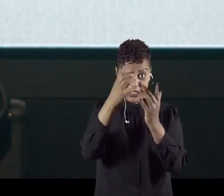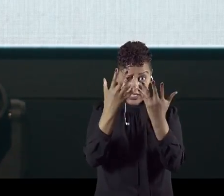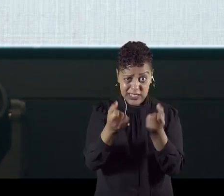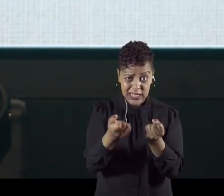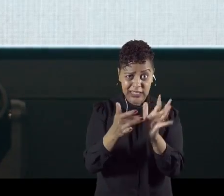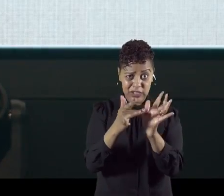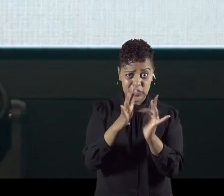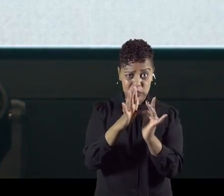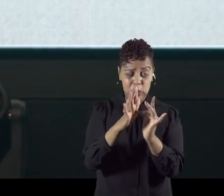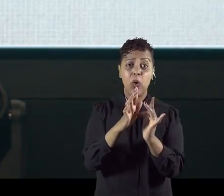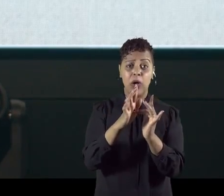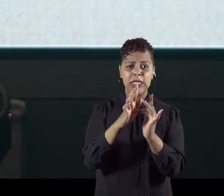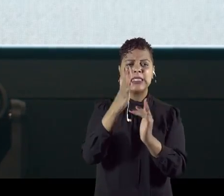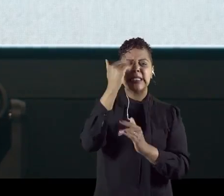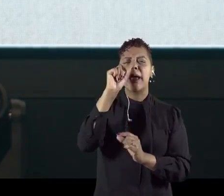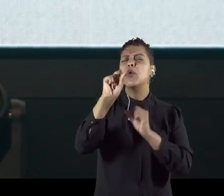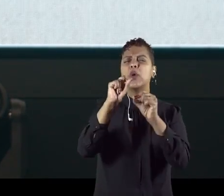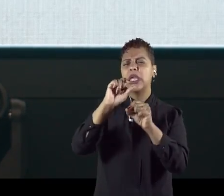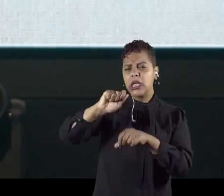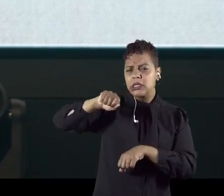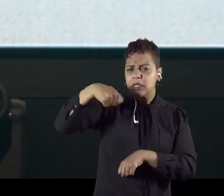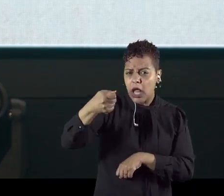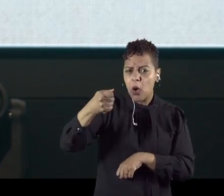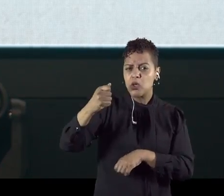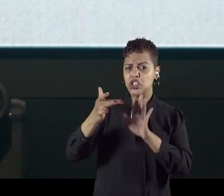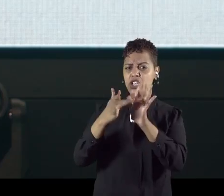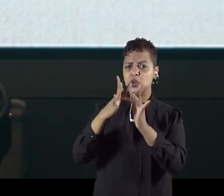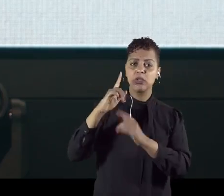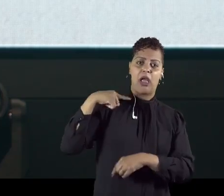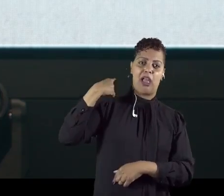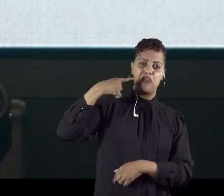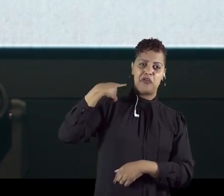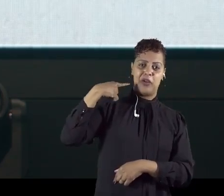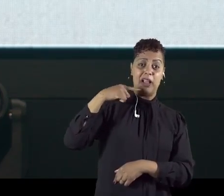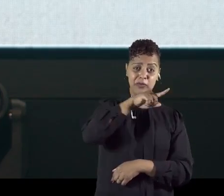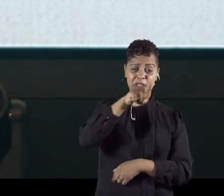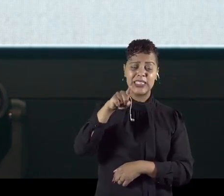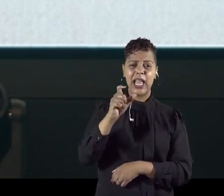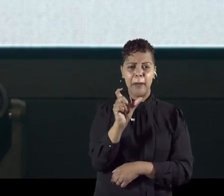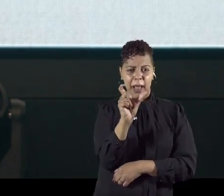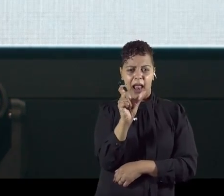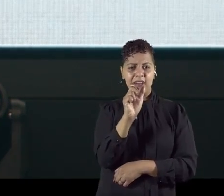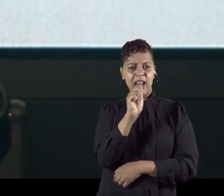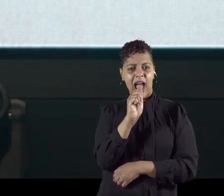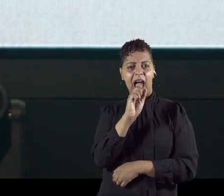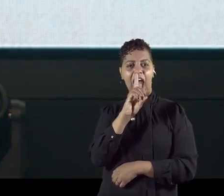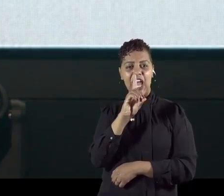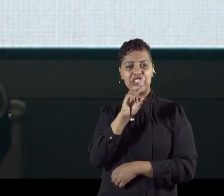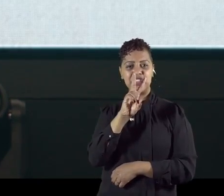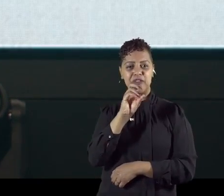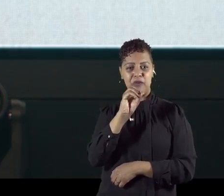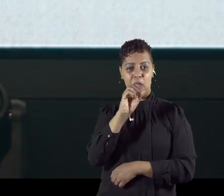o advogado e você sabe o que que é a palavra advogado significa vocar é chamar